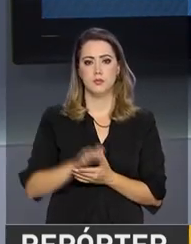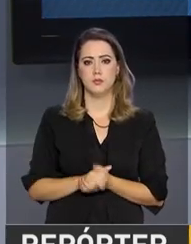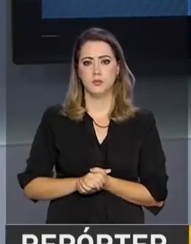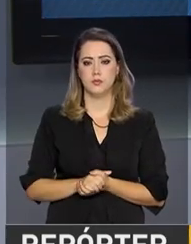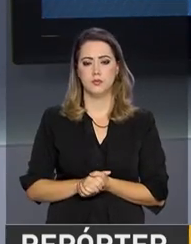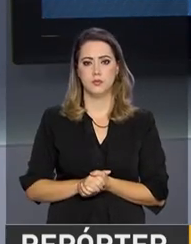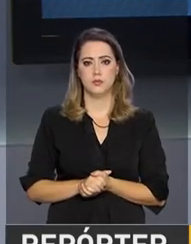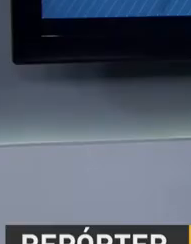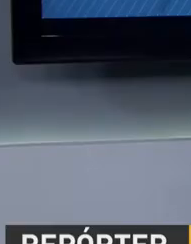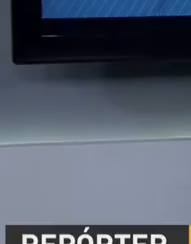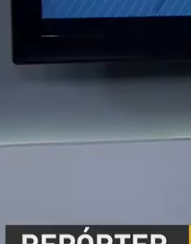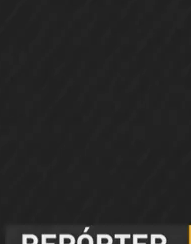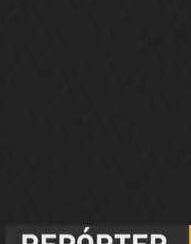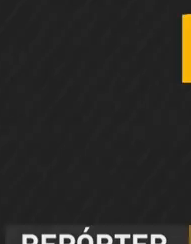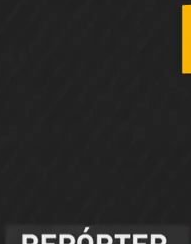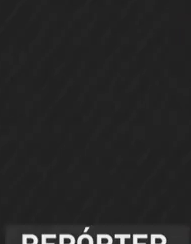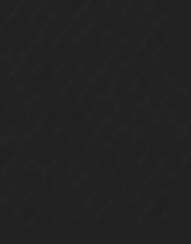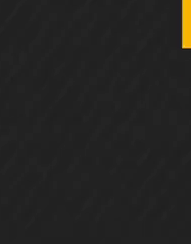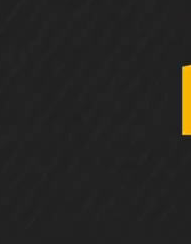federal